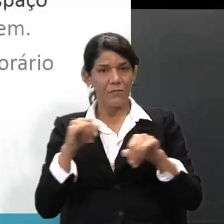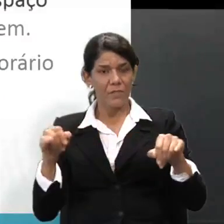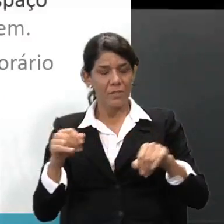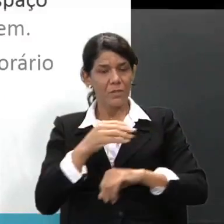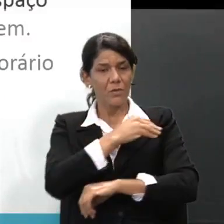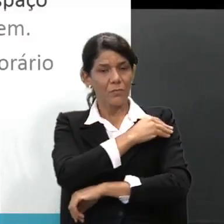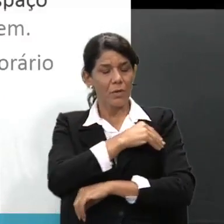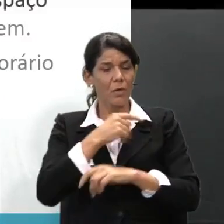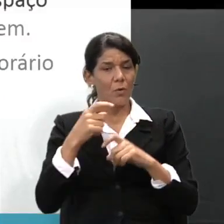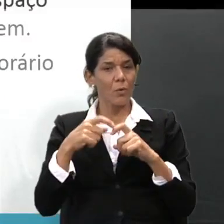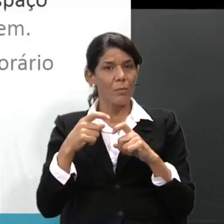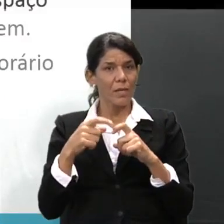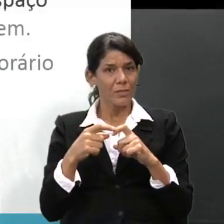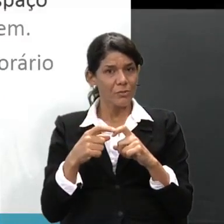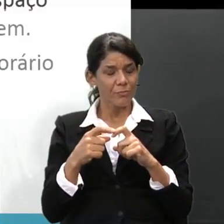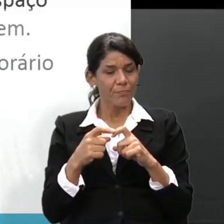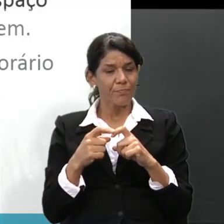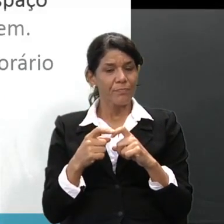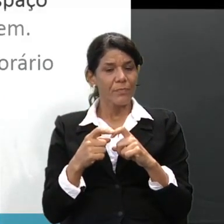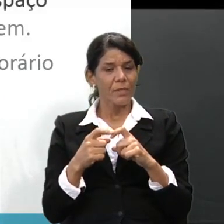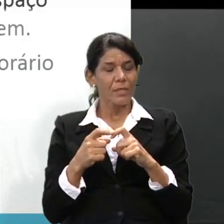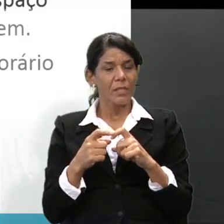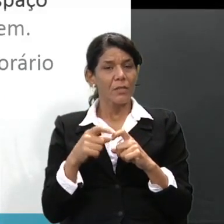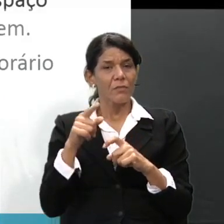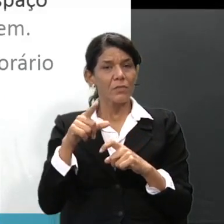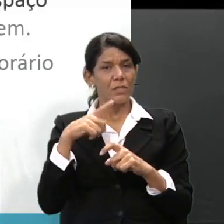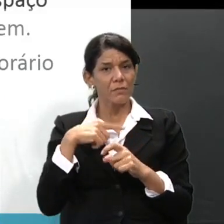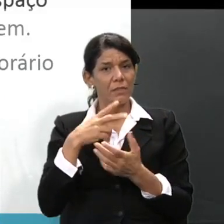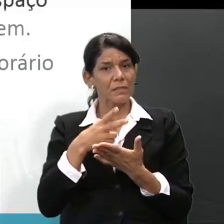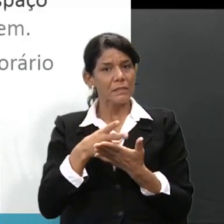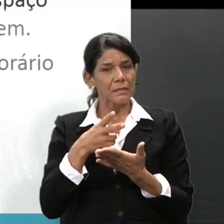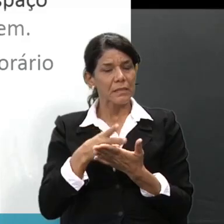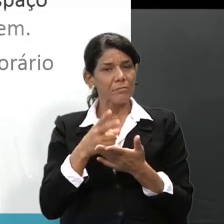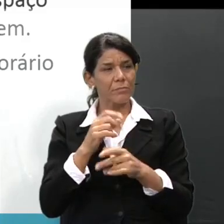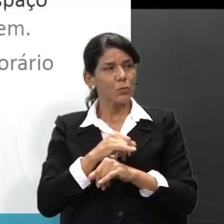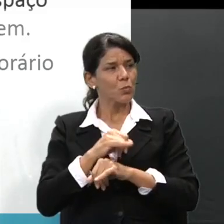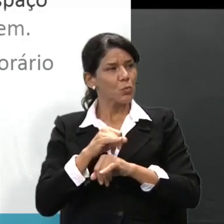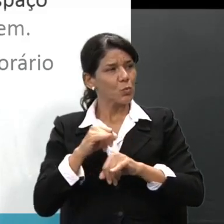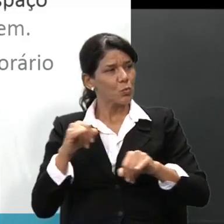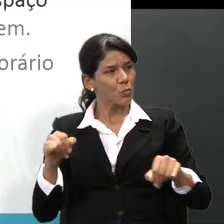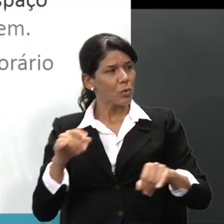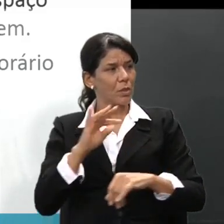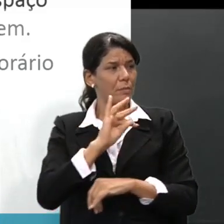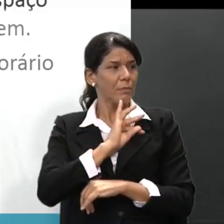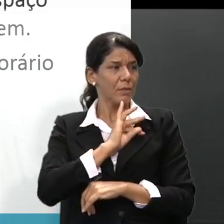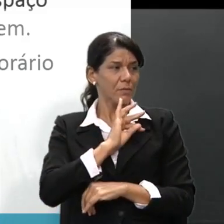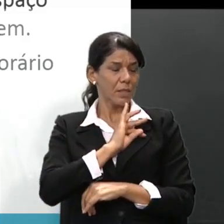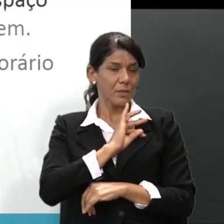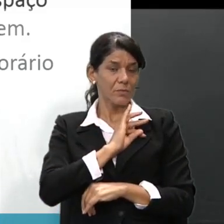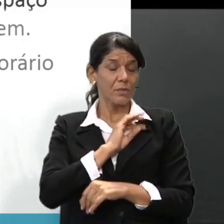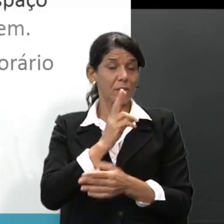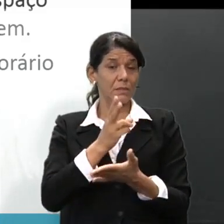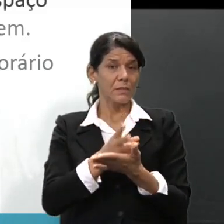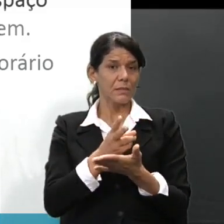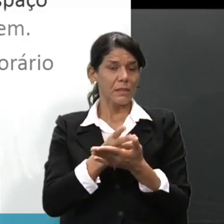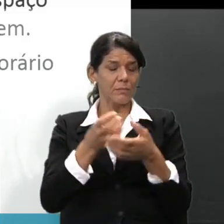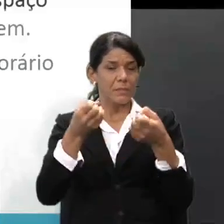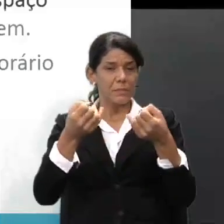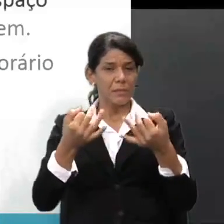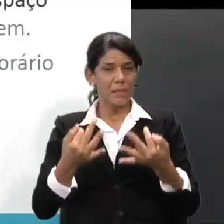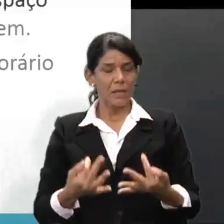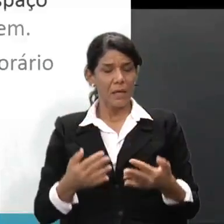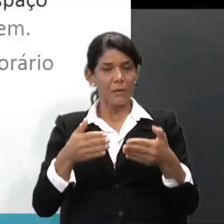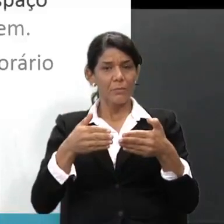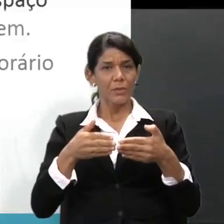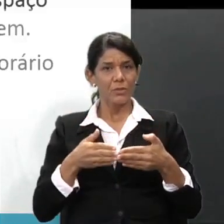enfermeiro e o médico de plantão, né? Então, você vai ser sempre informado pelos técnicos e sempre justificar, pedir